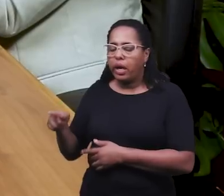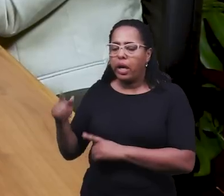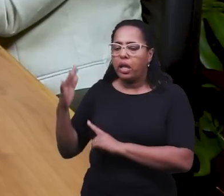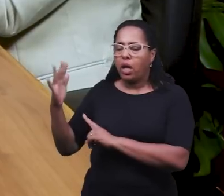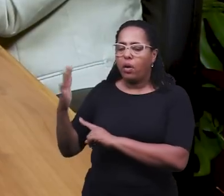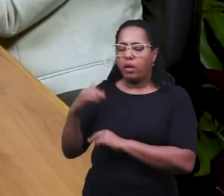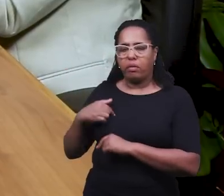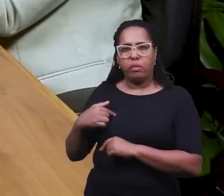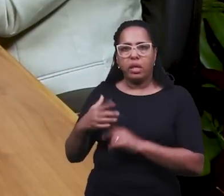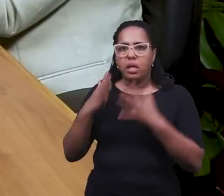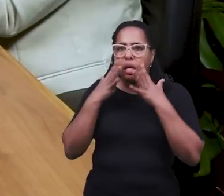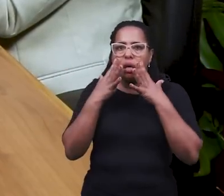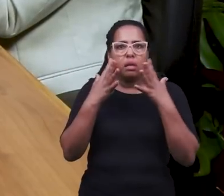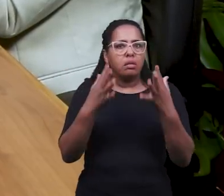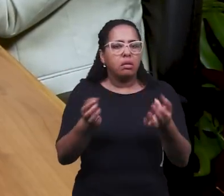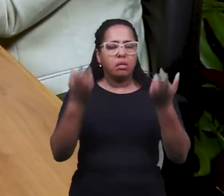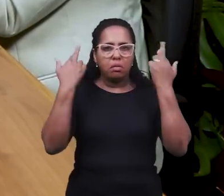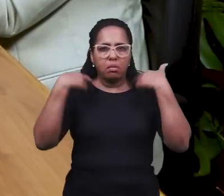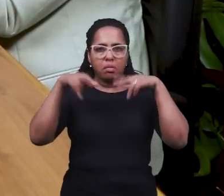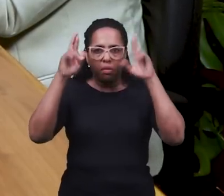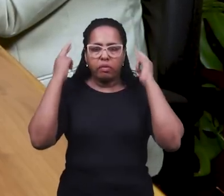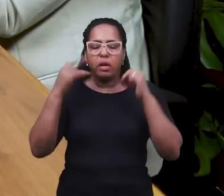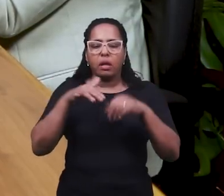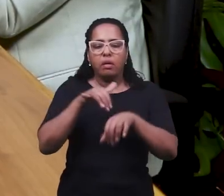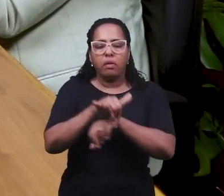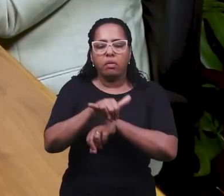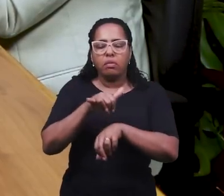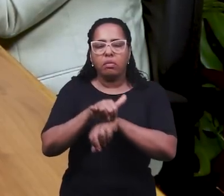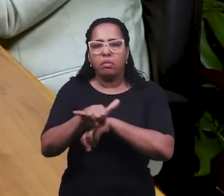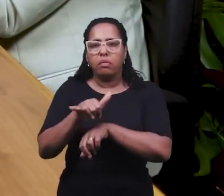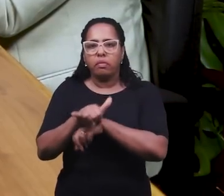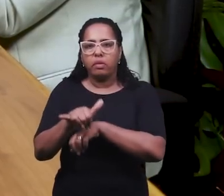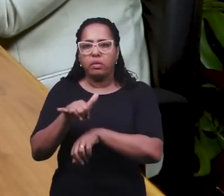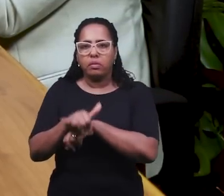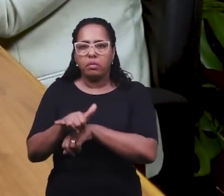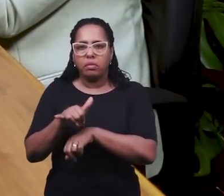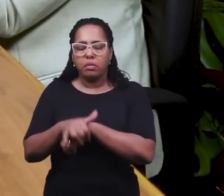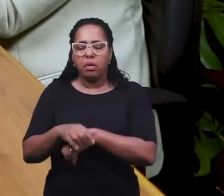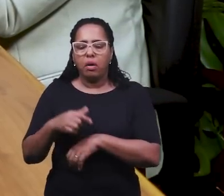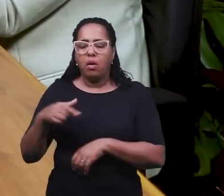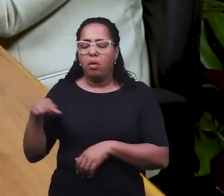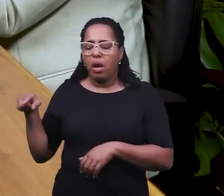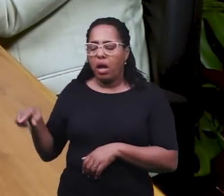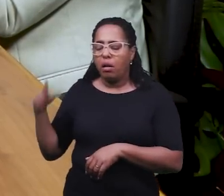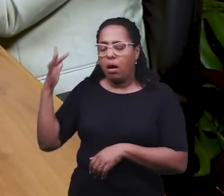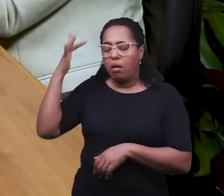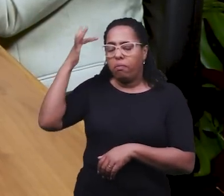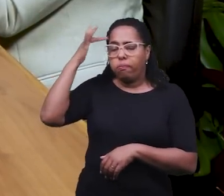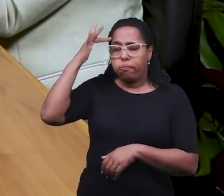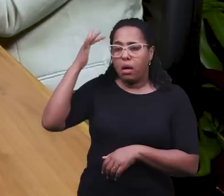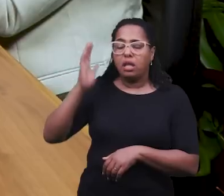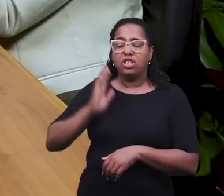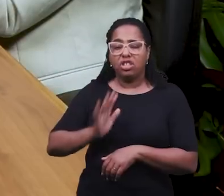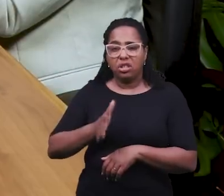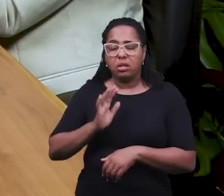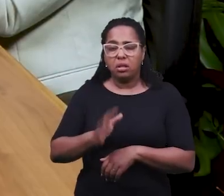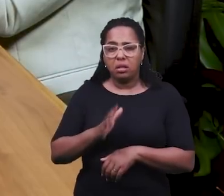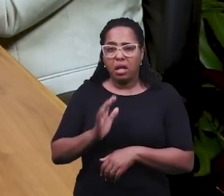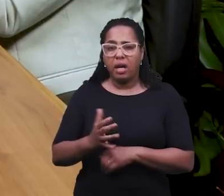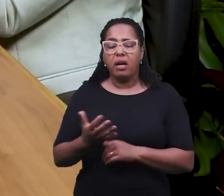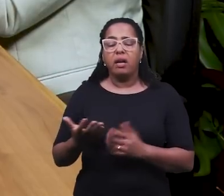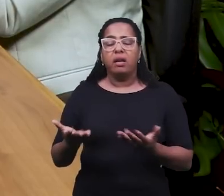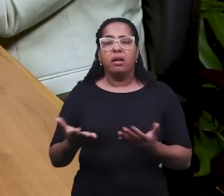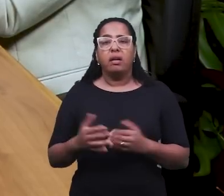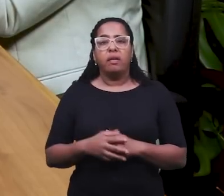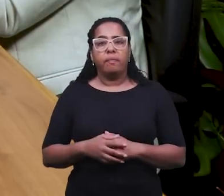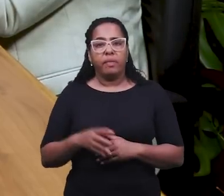não estar atento a uma ovelha que faltou e eu não, por mais madura que ela fosse, por mais